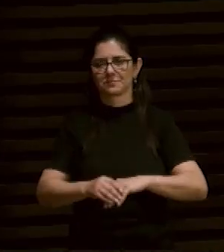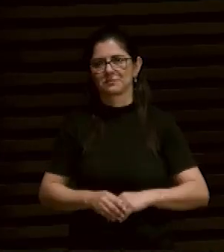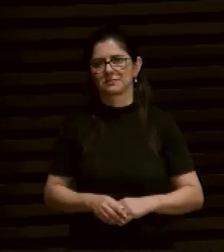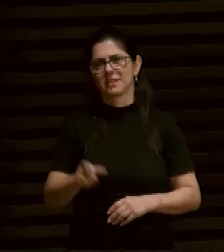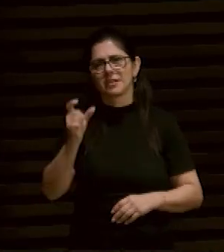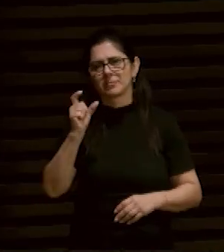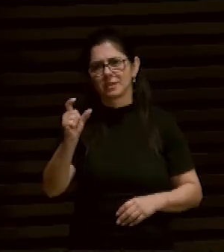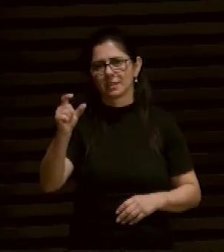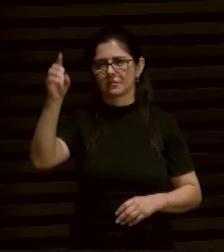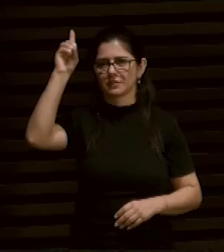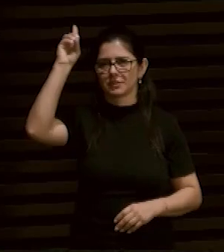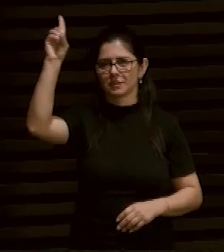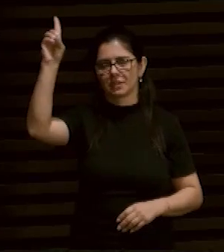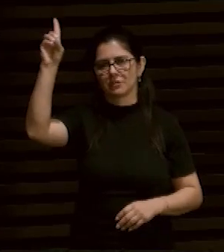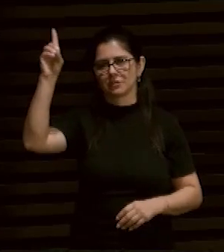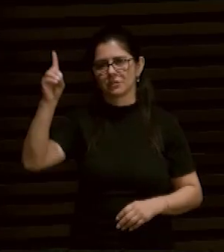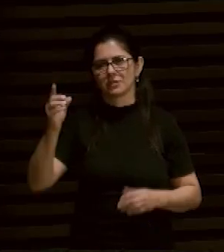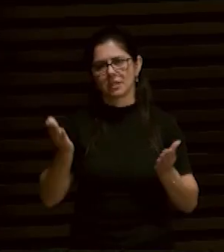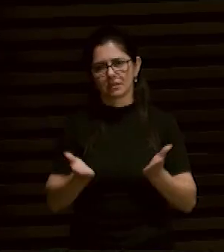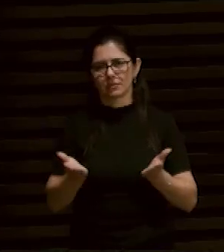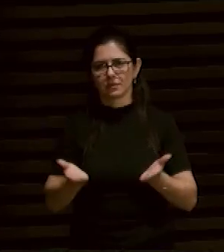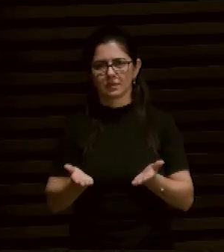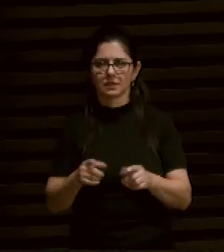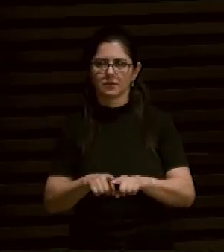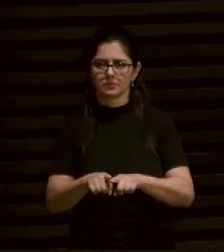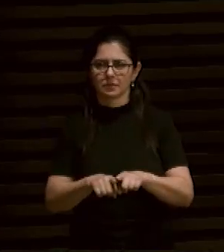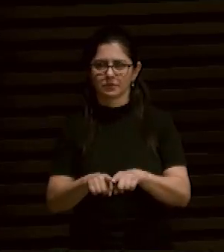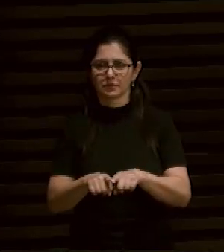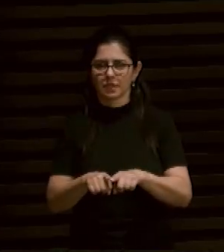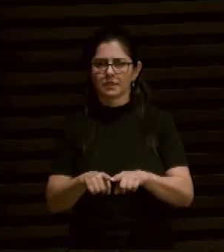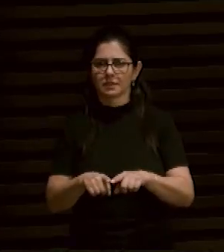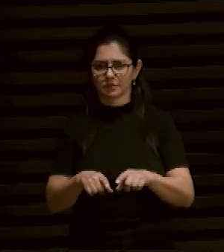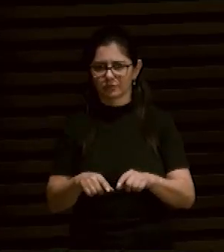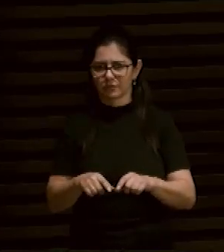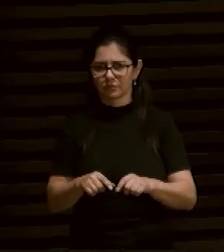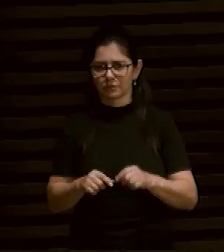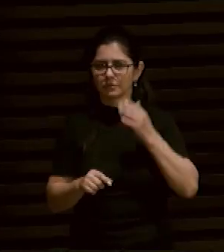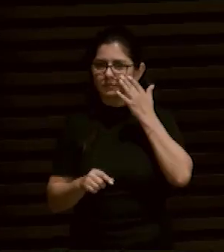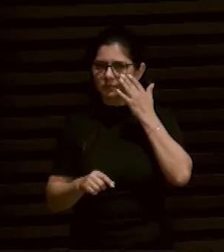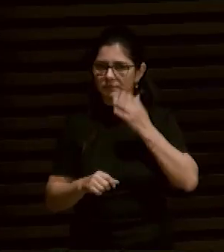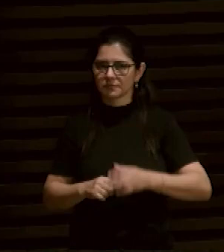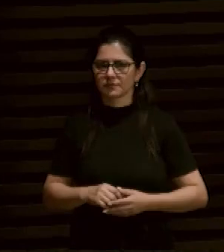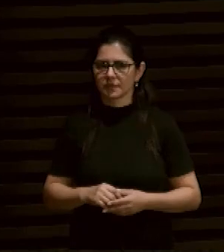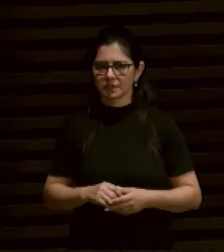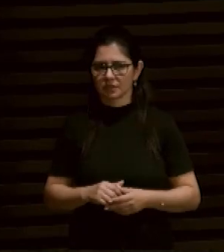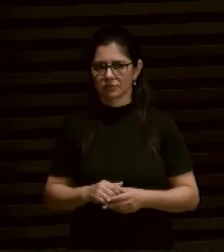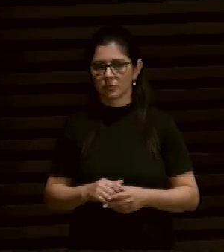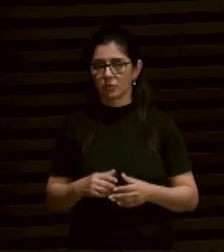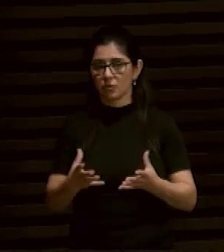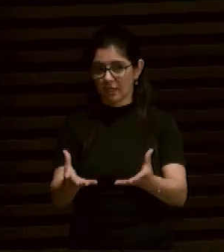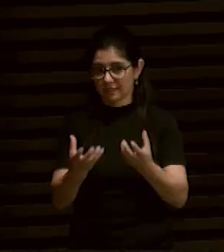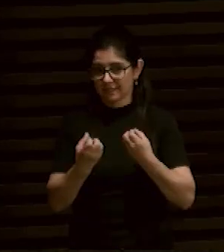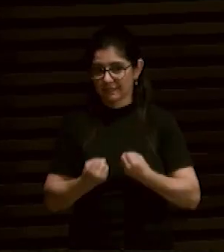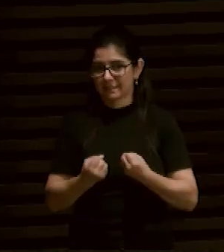A palavra de Deus agora, irmãos, ela transpassou o palácio, um lugar protegido, transpassou aquela guarda real